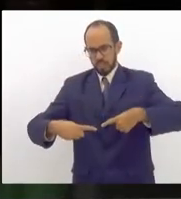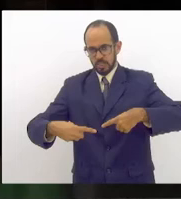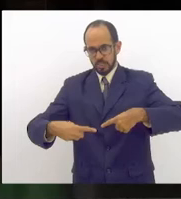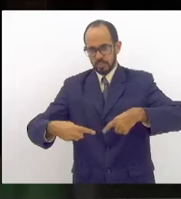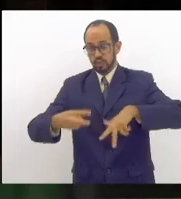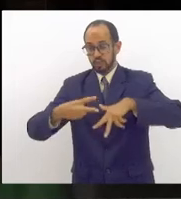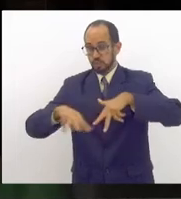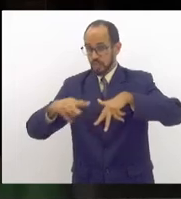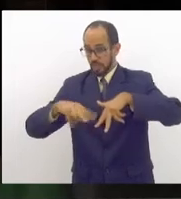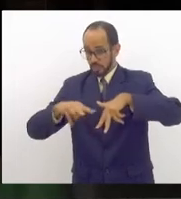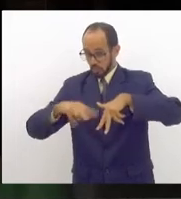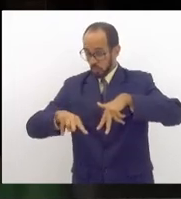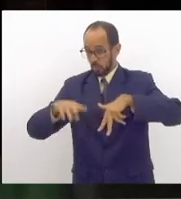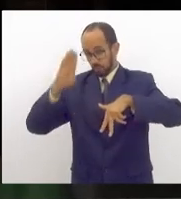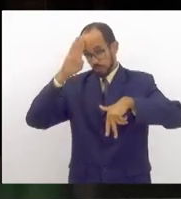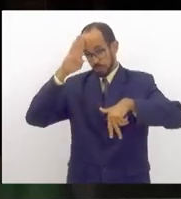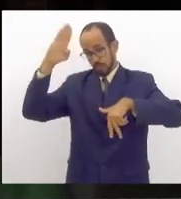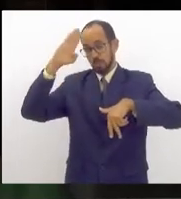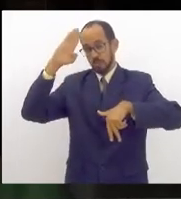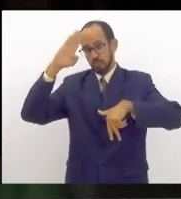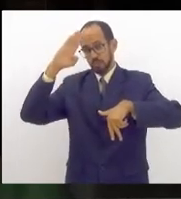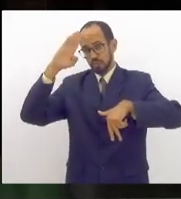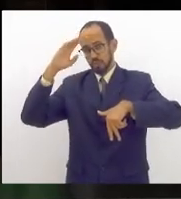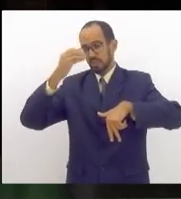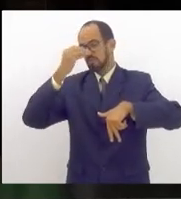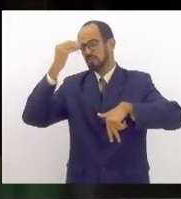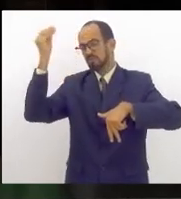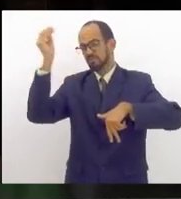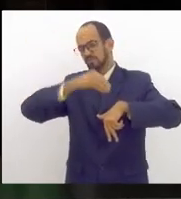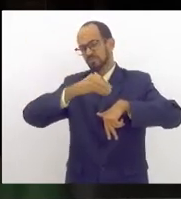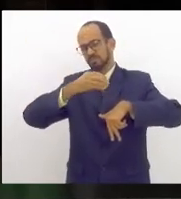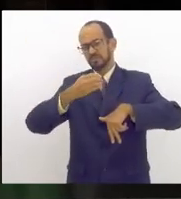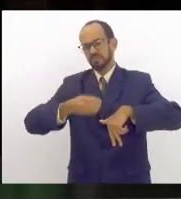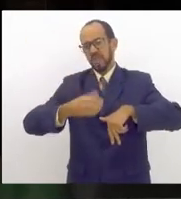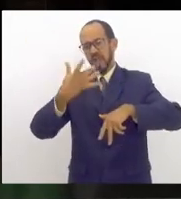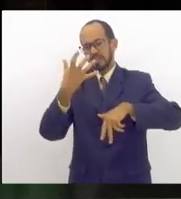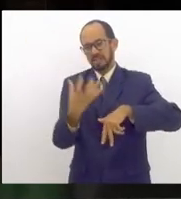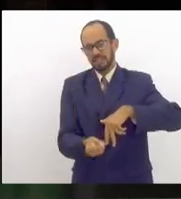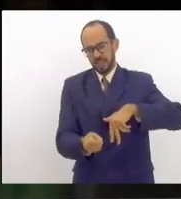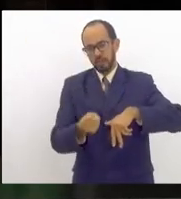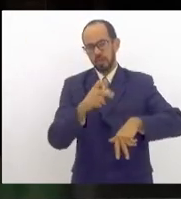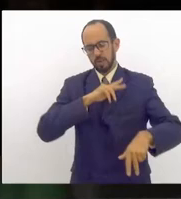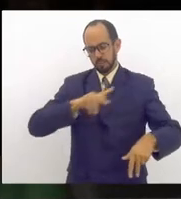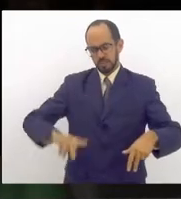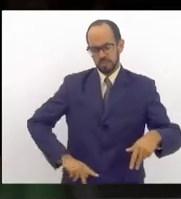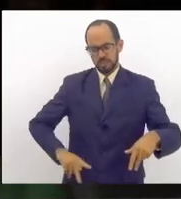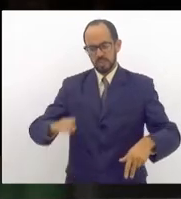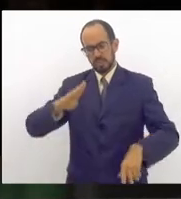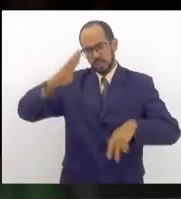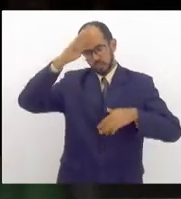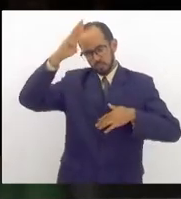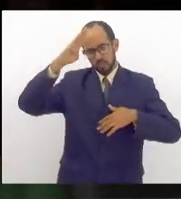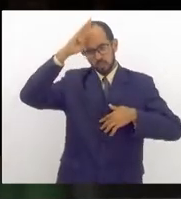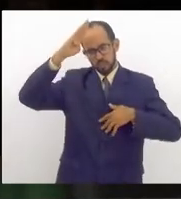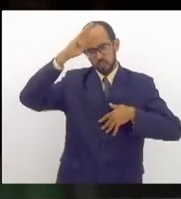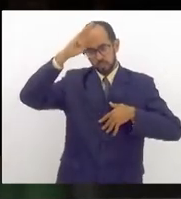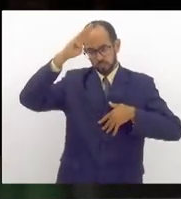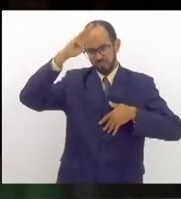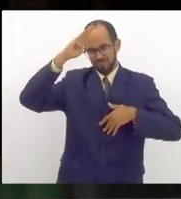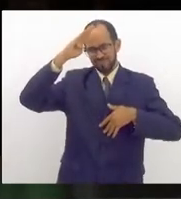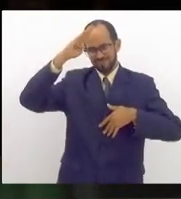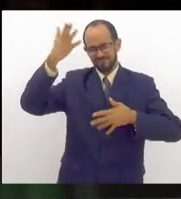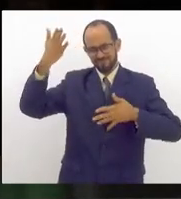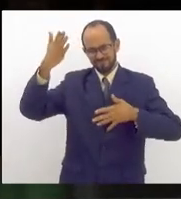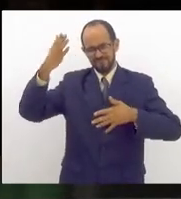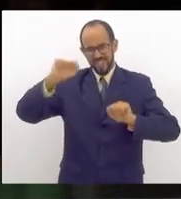de gênero tão chancelada porque quem tava na presidência da república ter se disposto a vir para esse